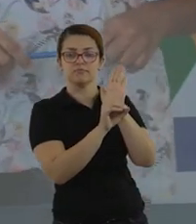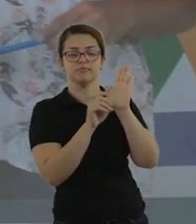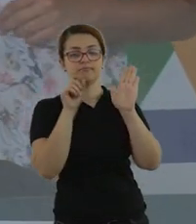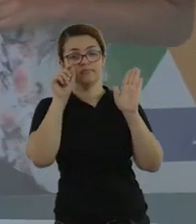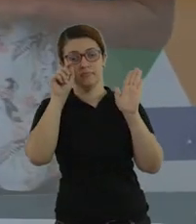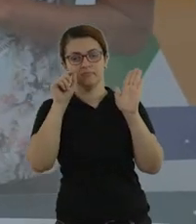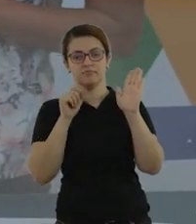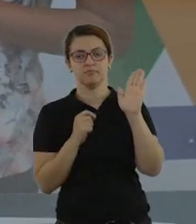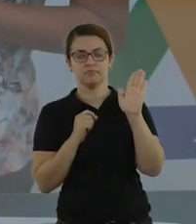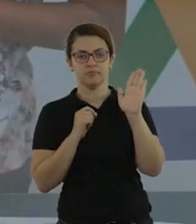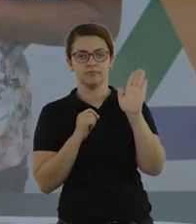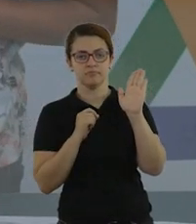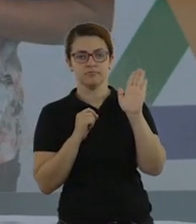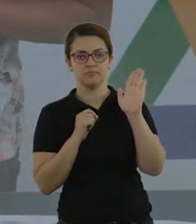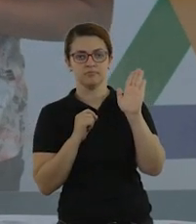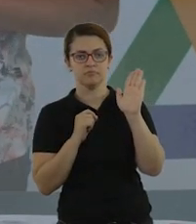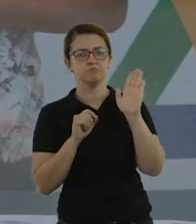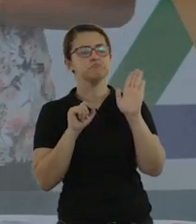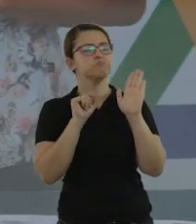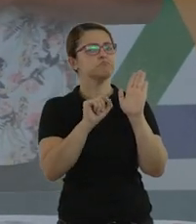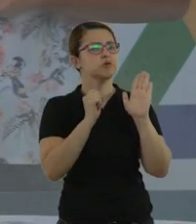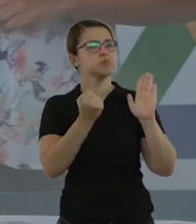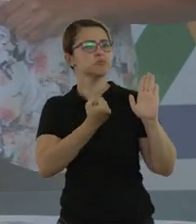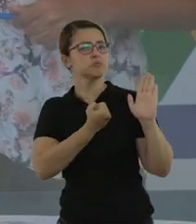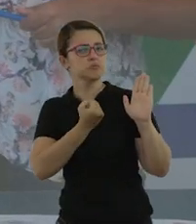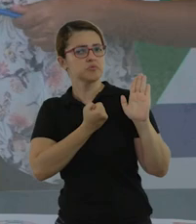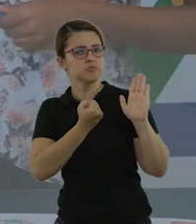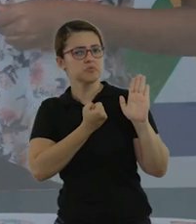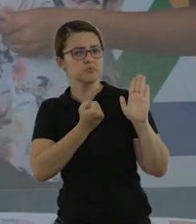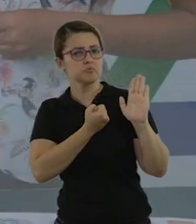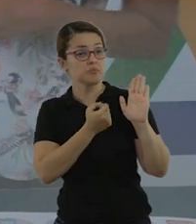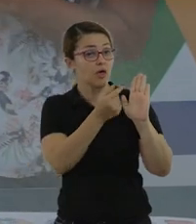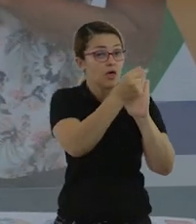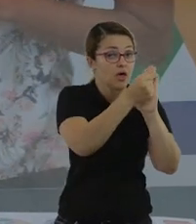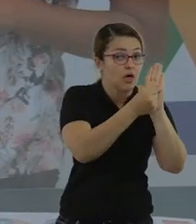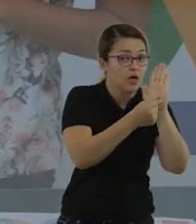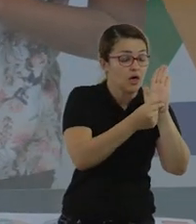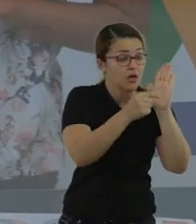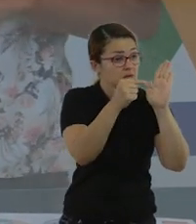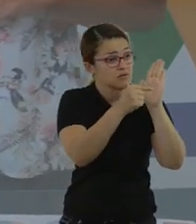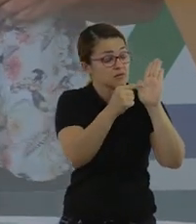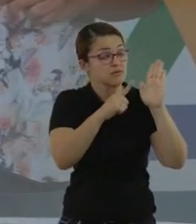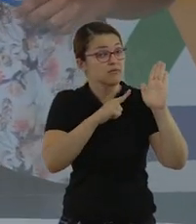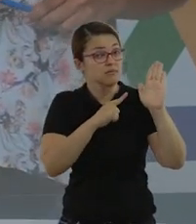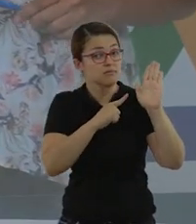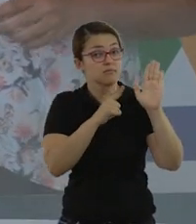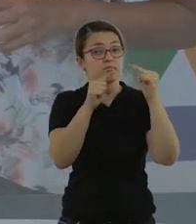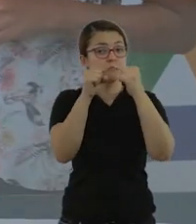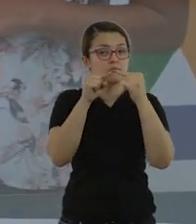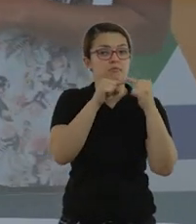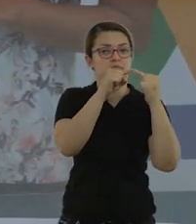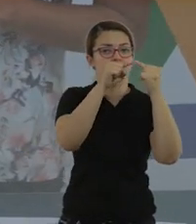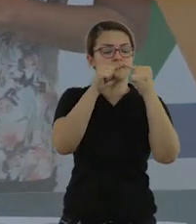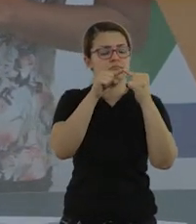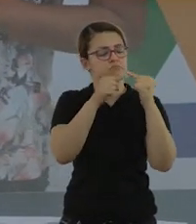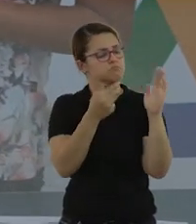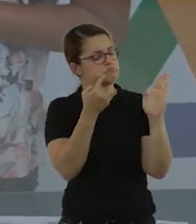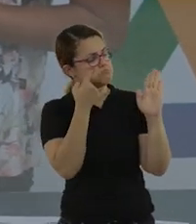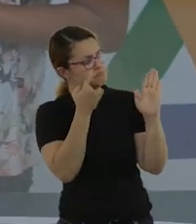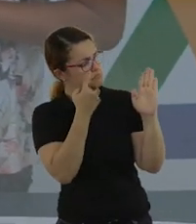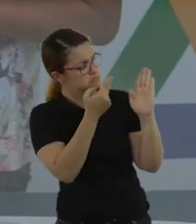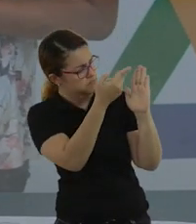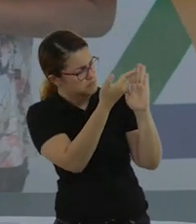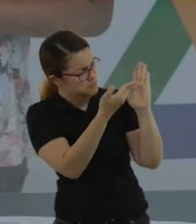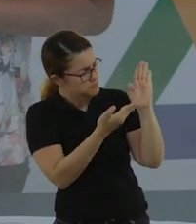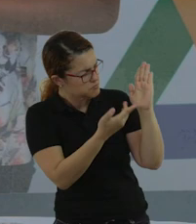ter o algarismo zero. O que os números que faltavam na última coluna têm em comum? Então, observando aqui os